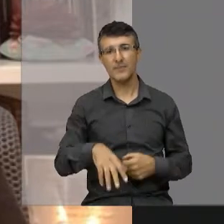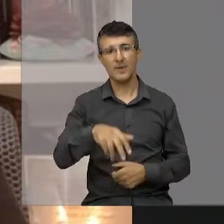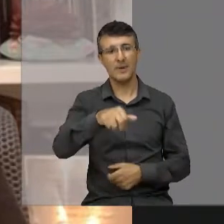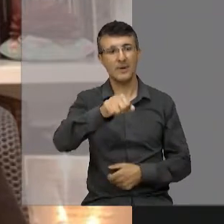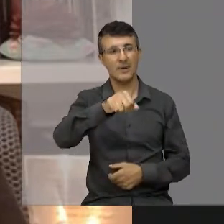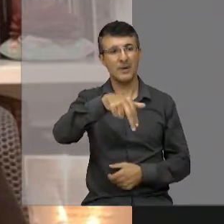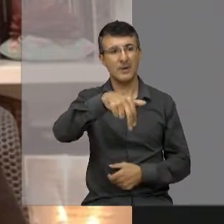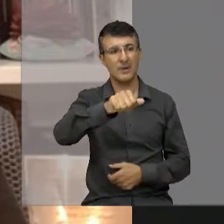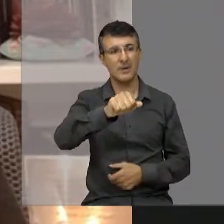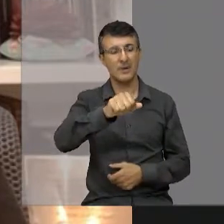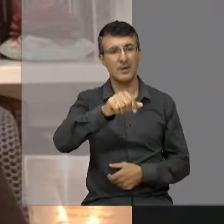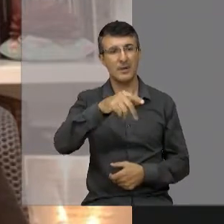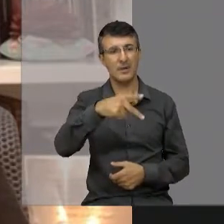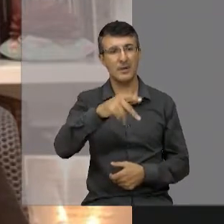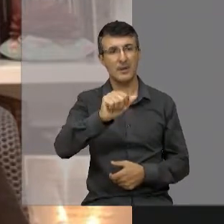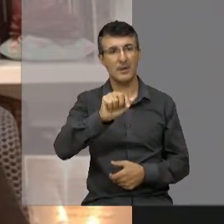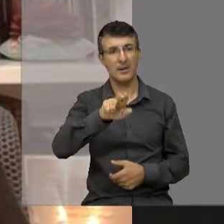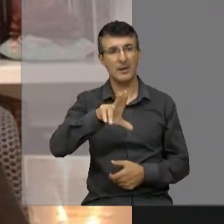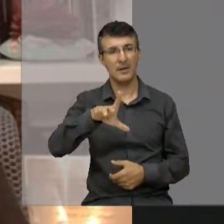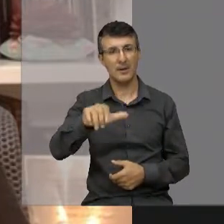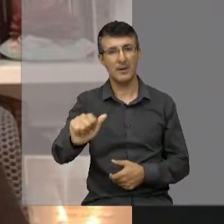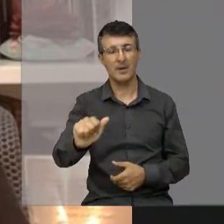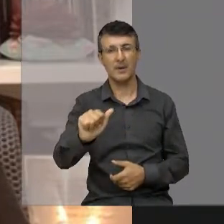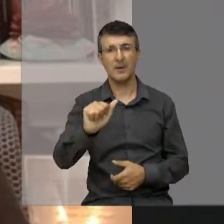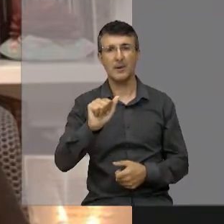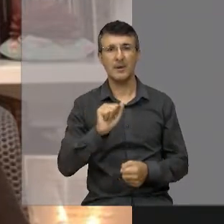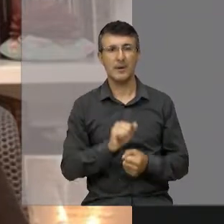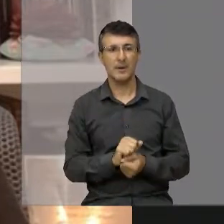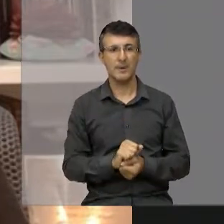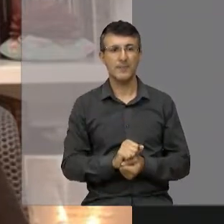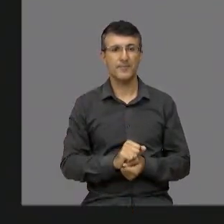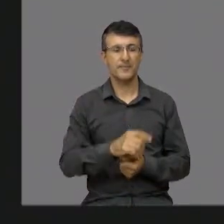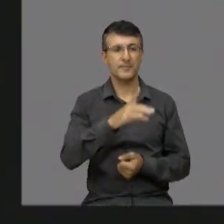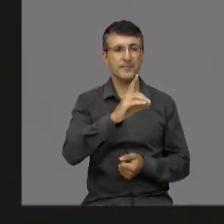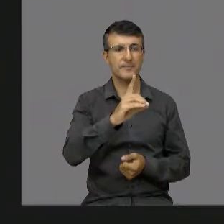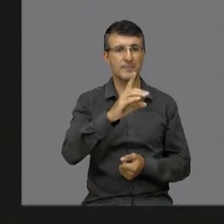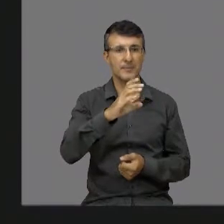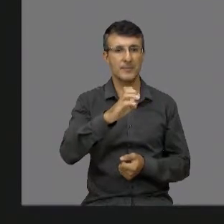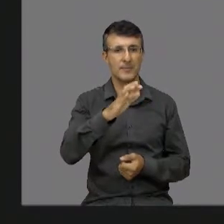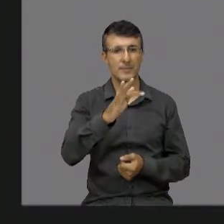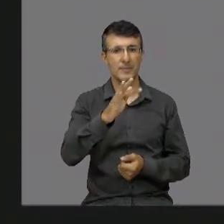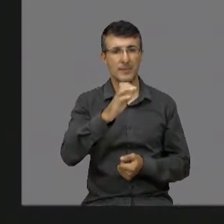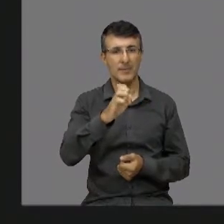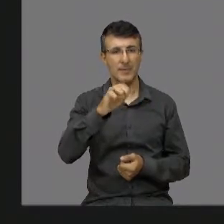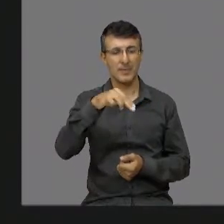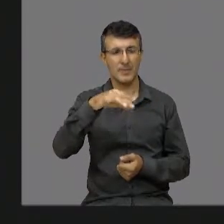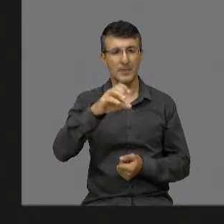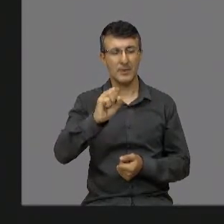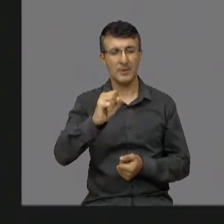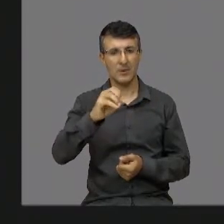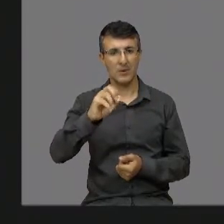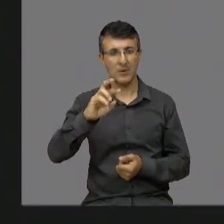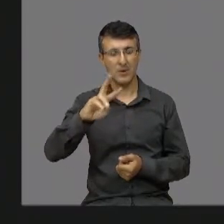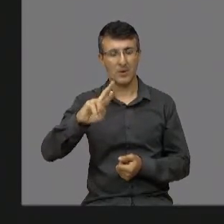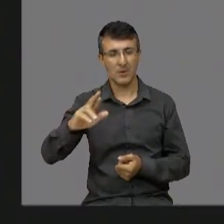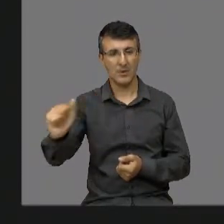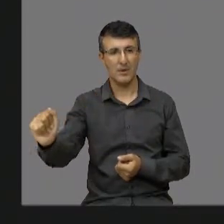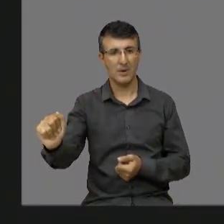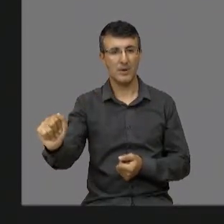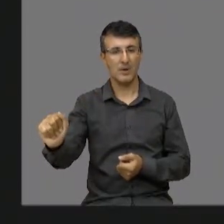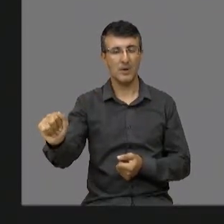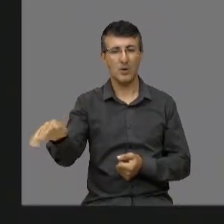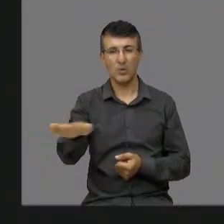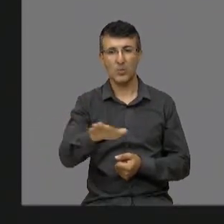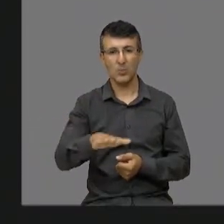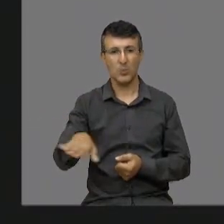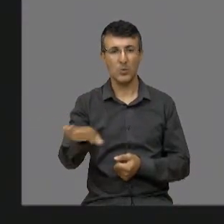defensora pública de São José dos Campos, ex-coordenadora do Núcleo de Promoção e Defesa dos Direitos